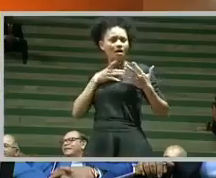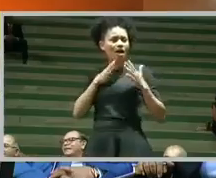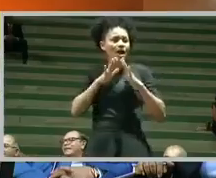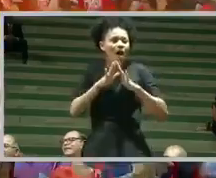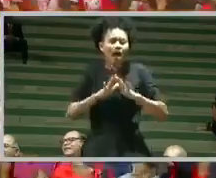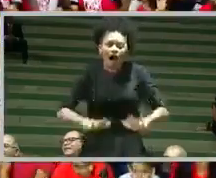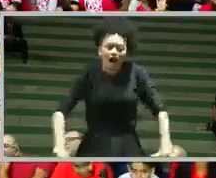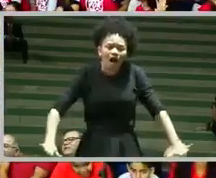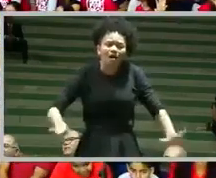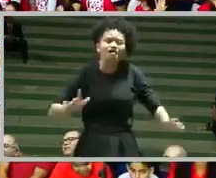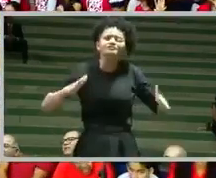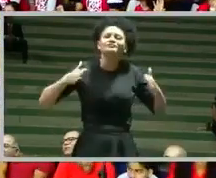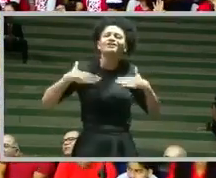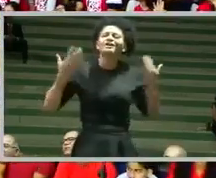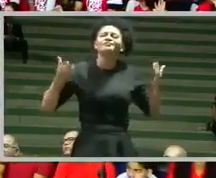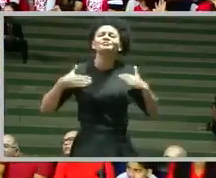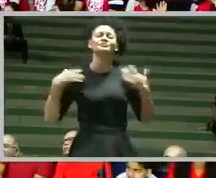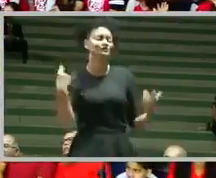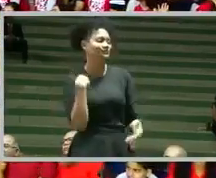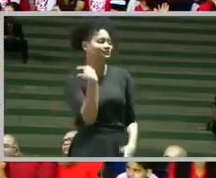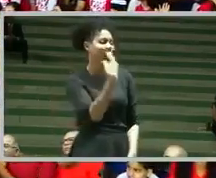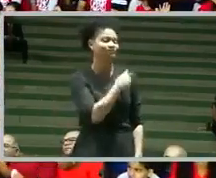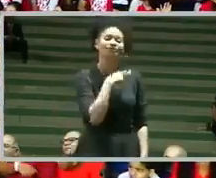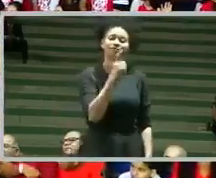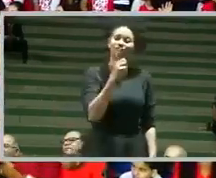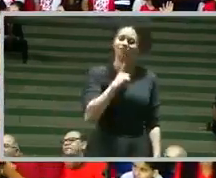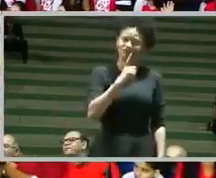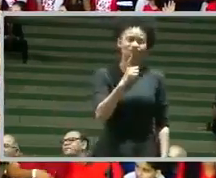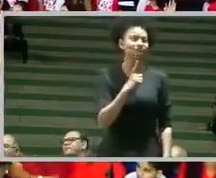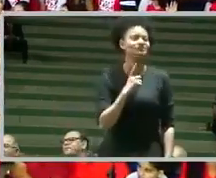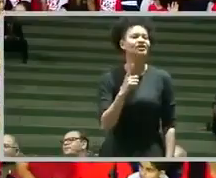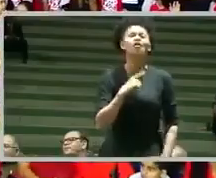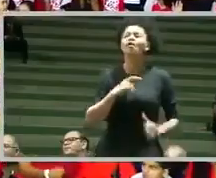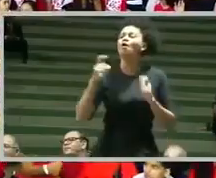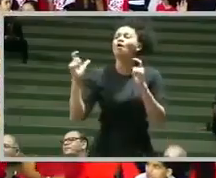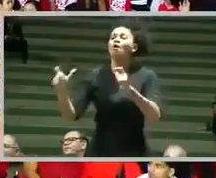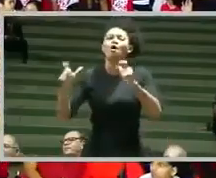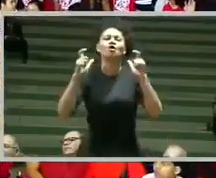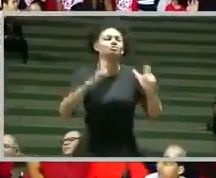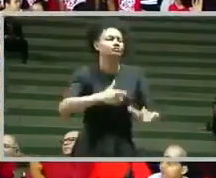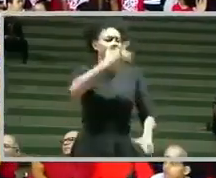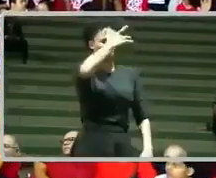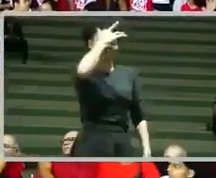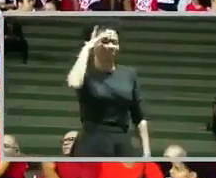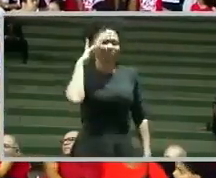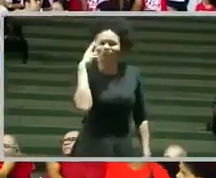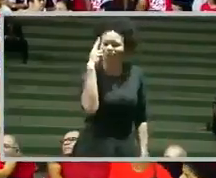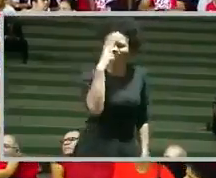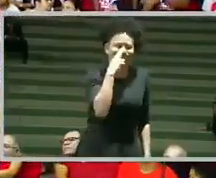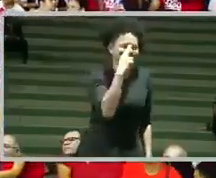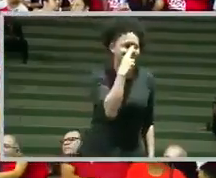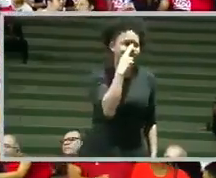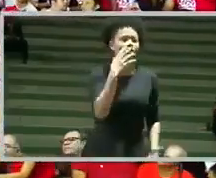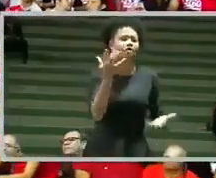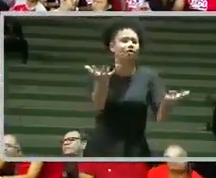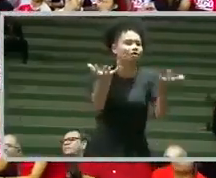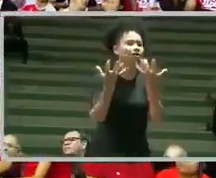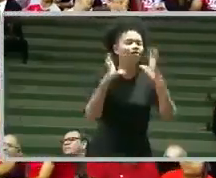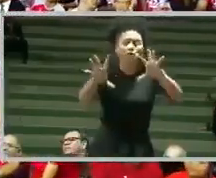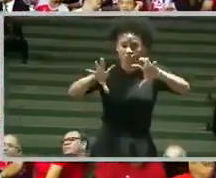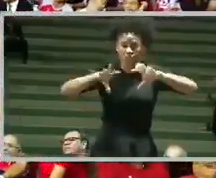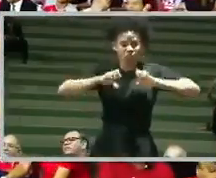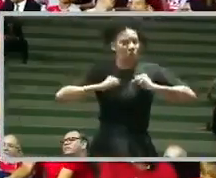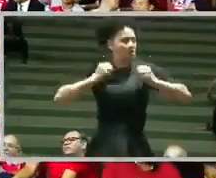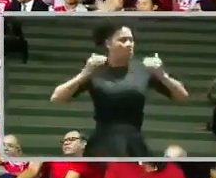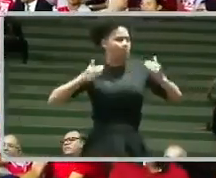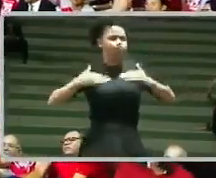Esta é a alegria que nós temos. Onde estão os crentes que desejam esta